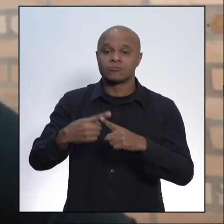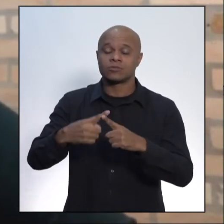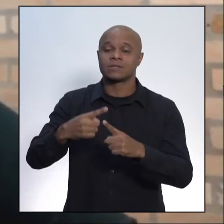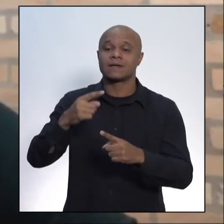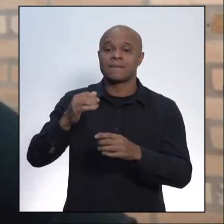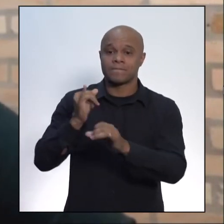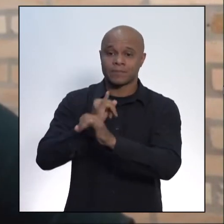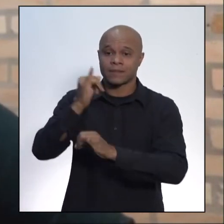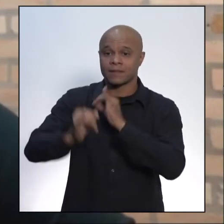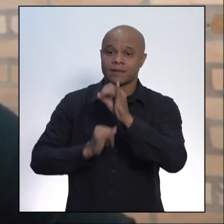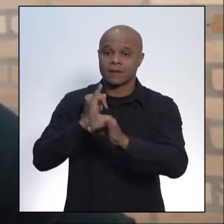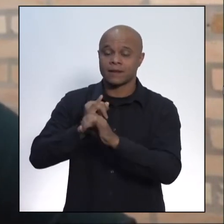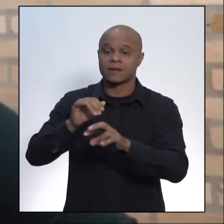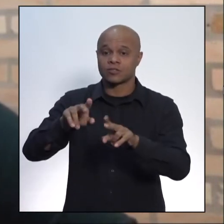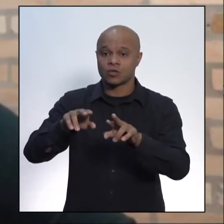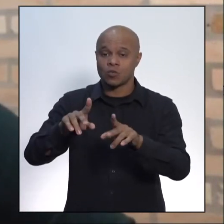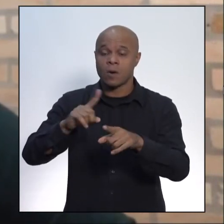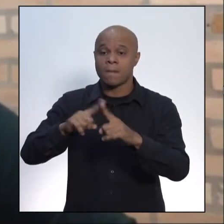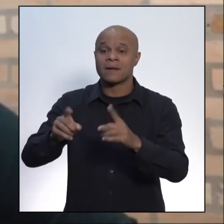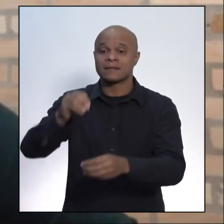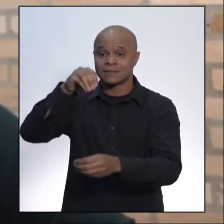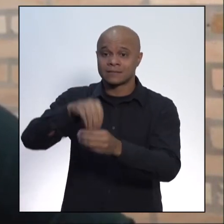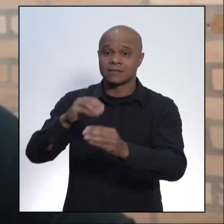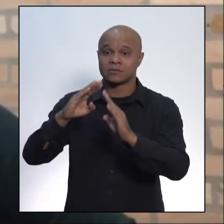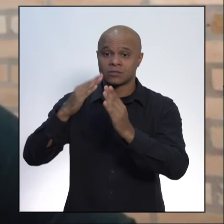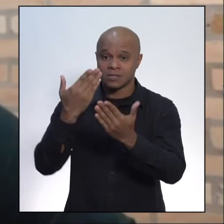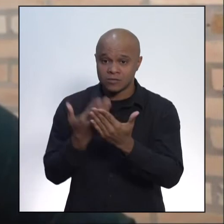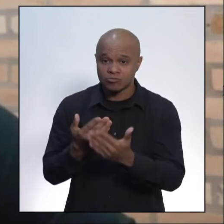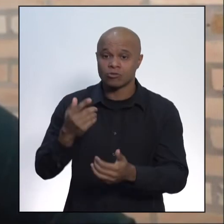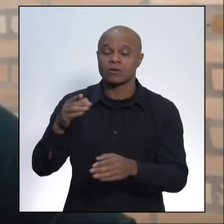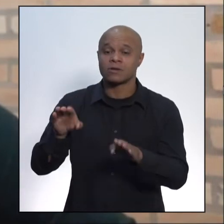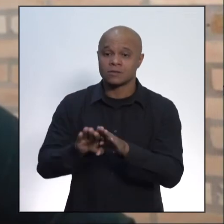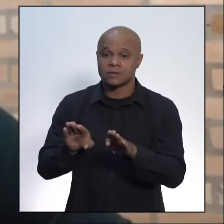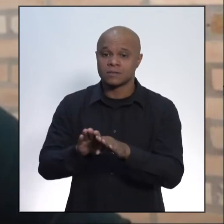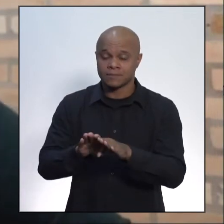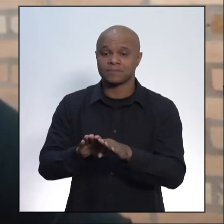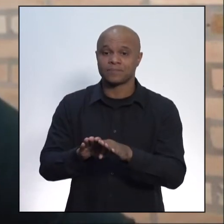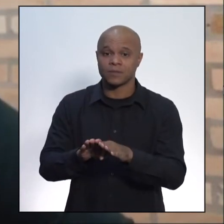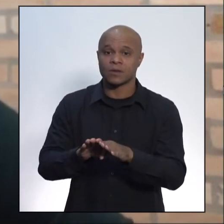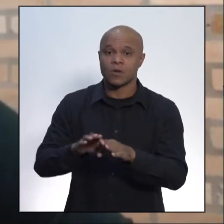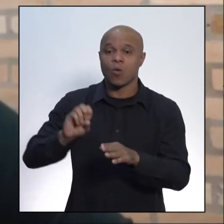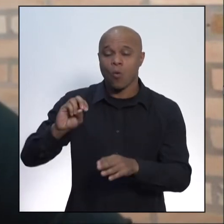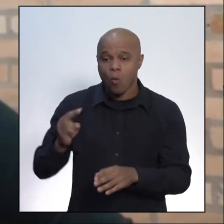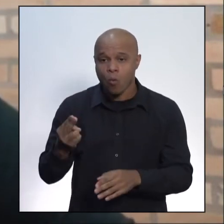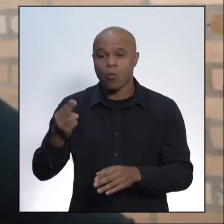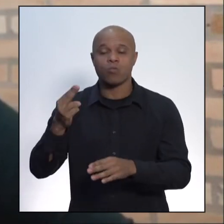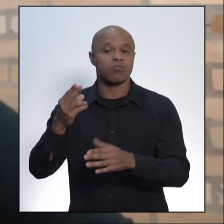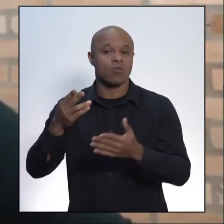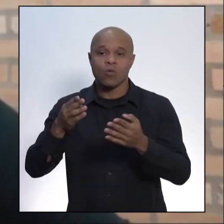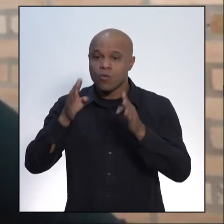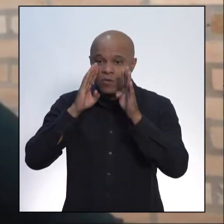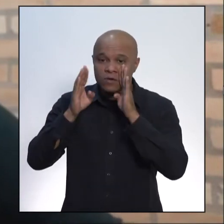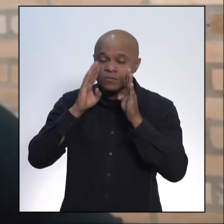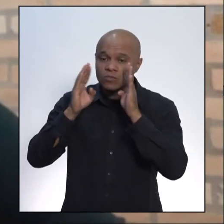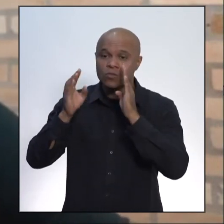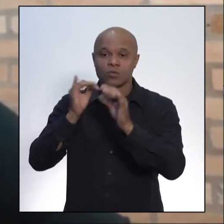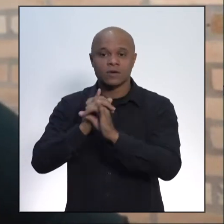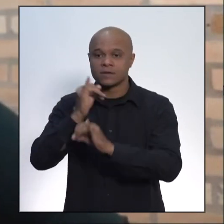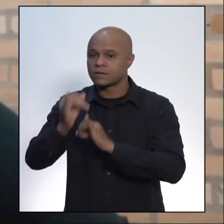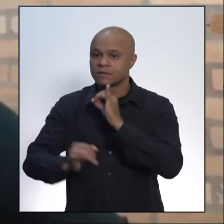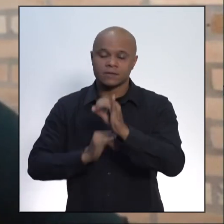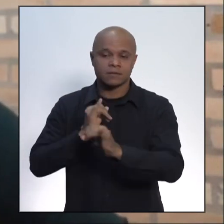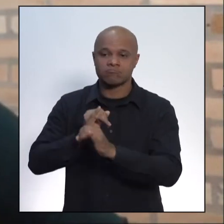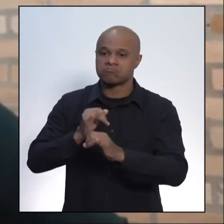escola, mas aí da porta do portão para fora da escola ele passa a fazer. Né? Ou então na rede social, quando ele se sente protegido, ele